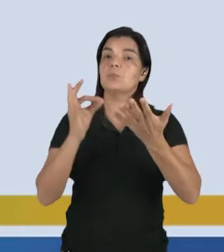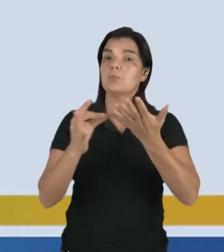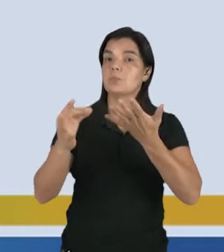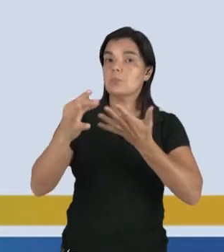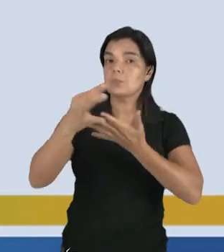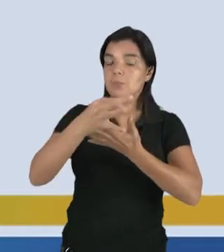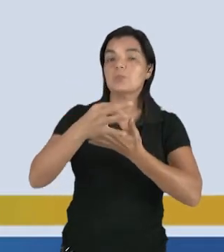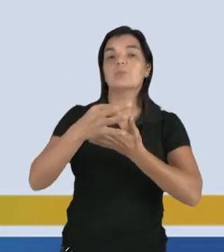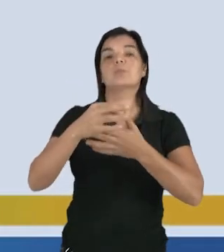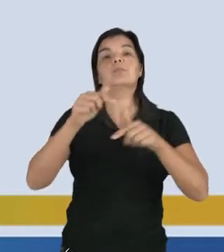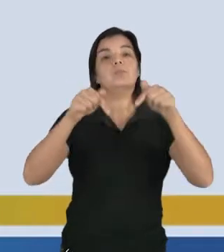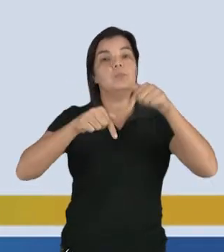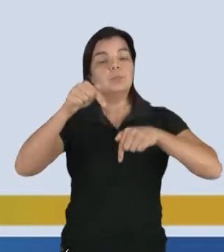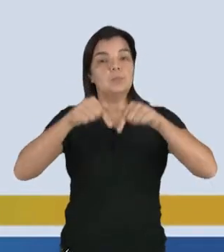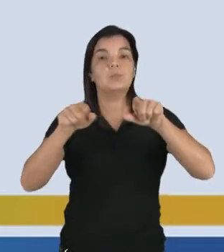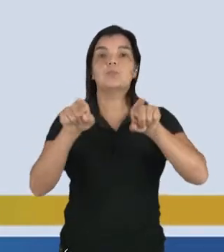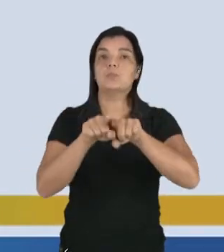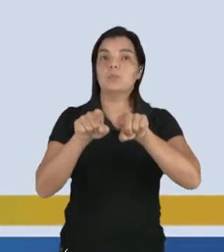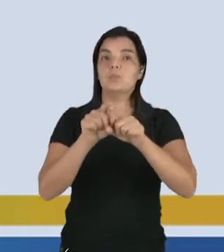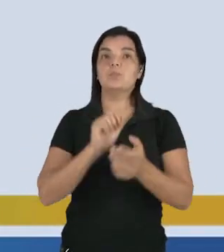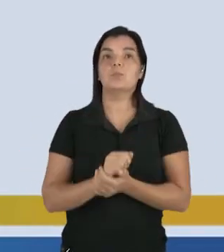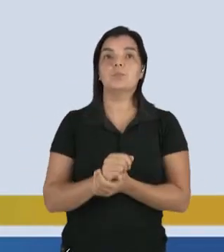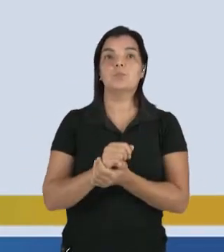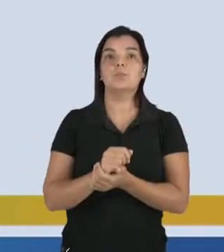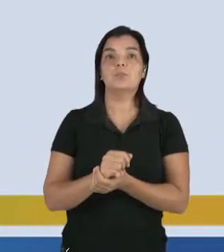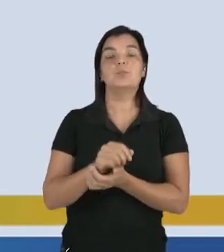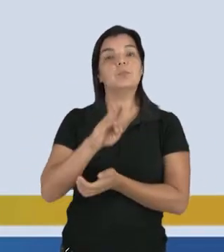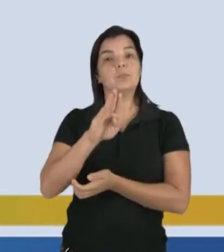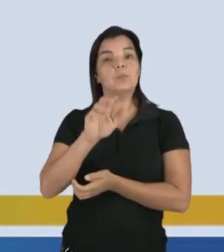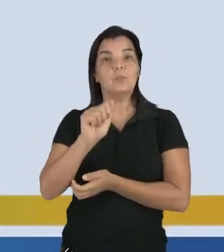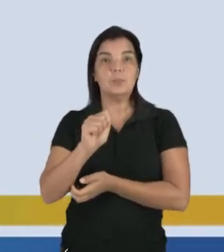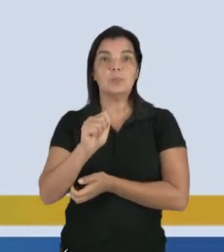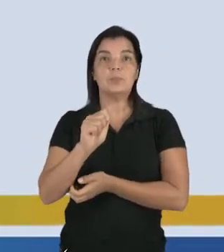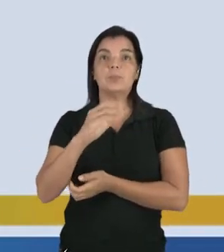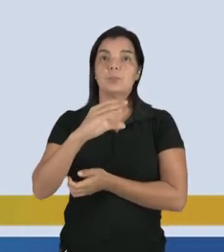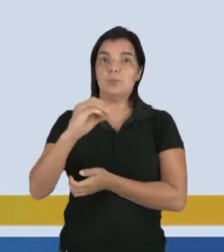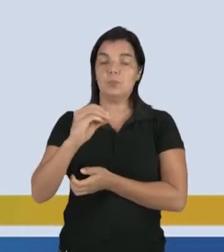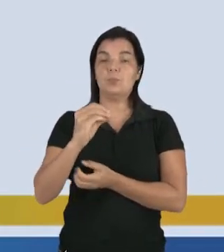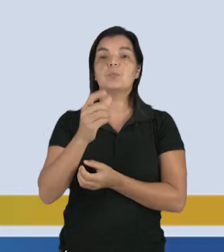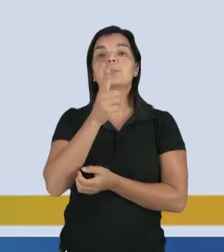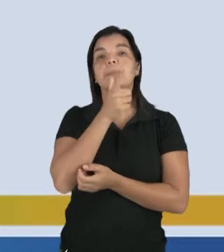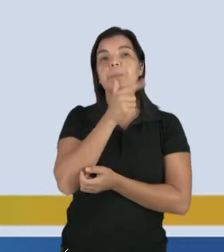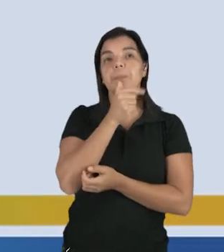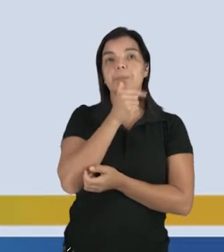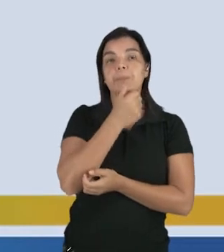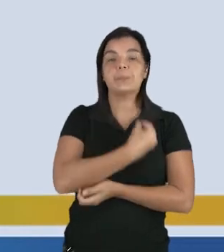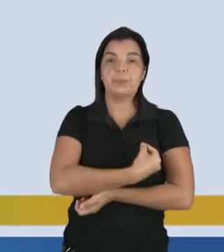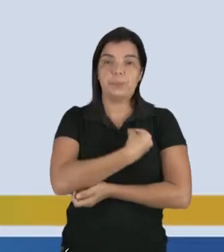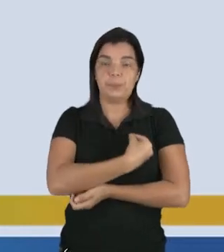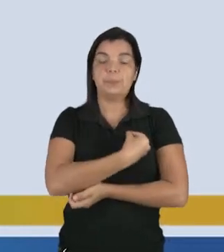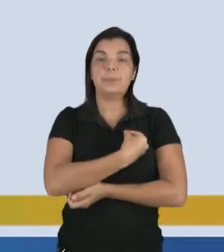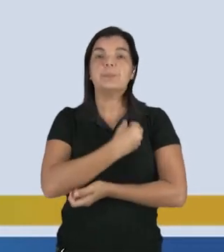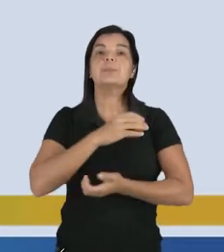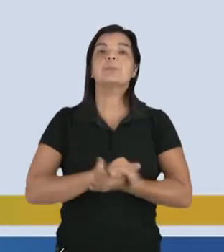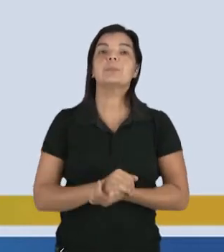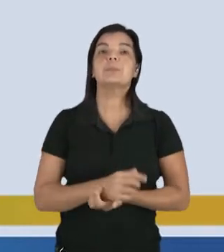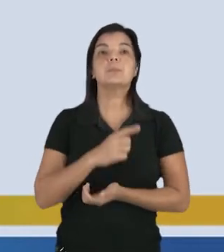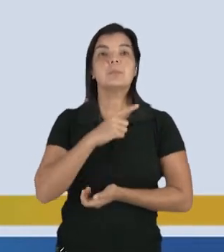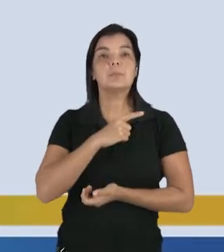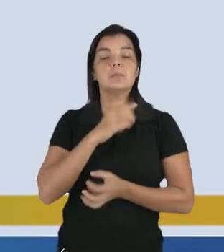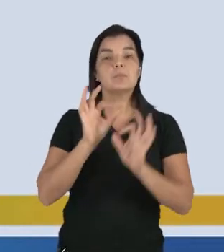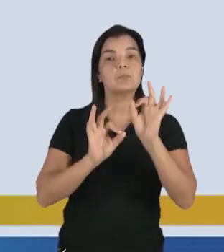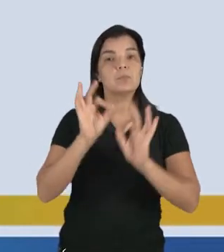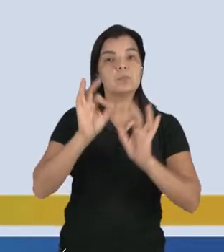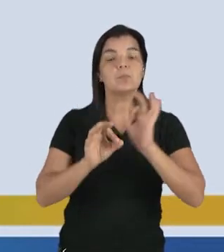elementos químicos, ok? Então, nós temos aqui hidróxido de base em meio aquoso, na presença da água. A gente